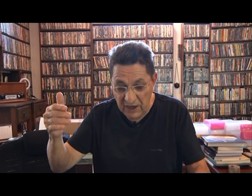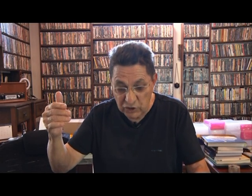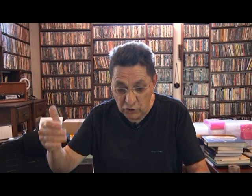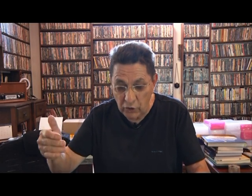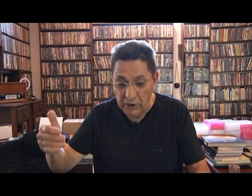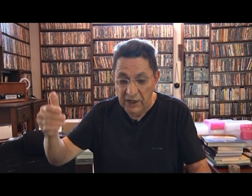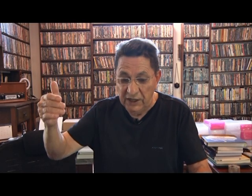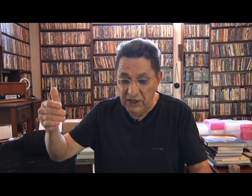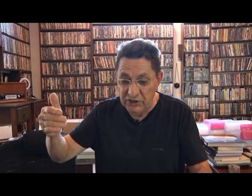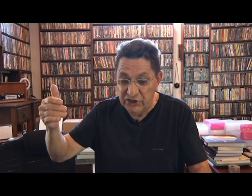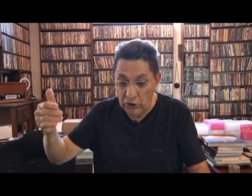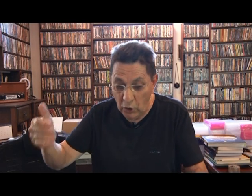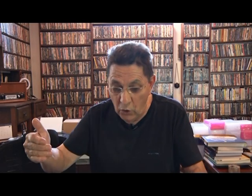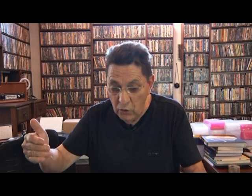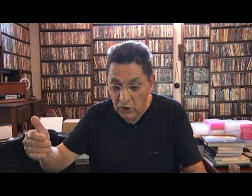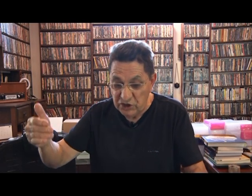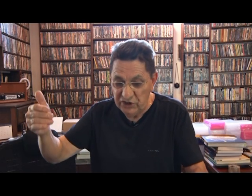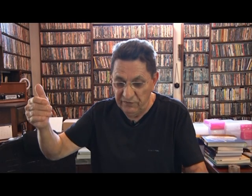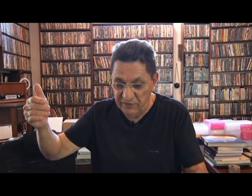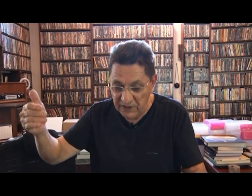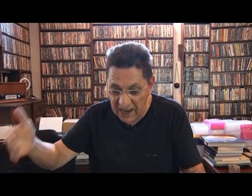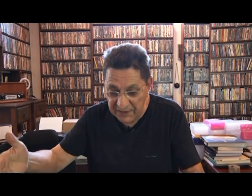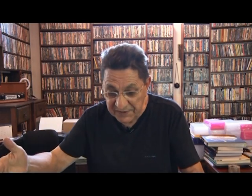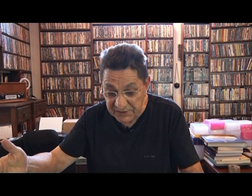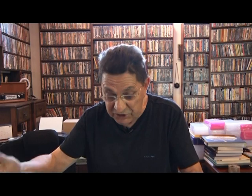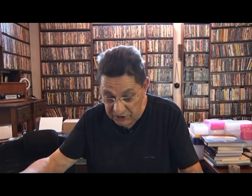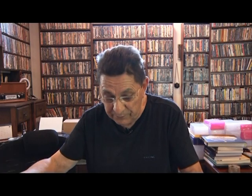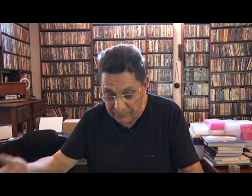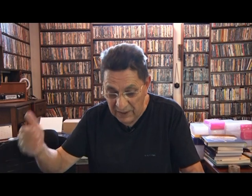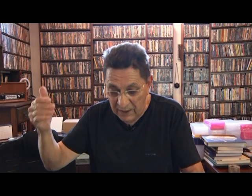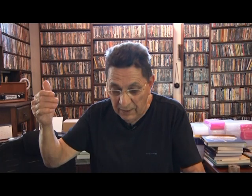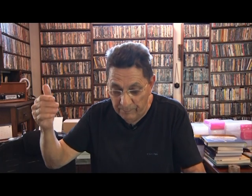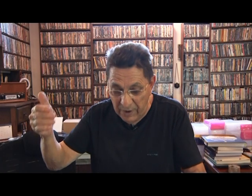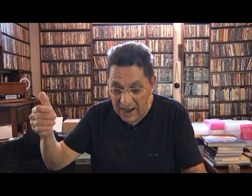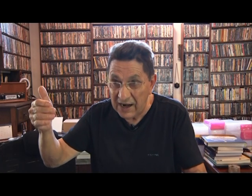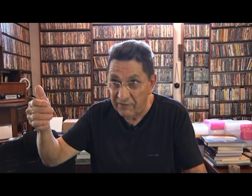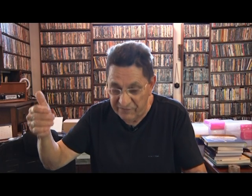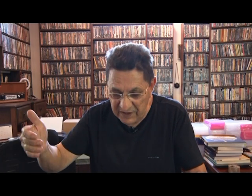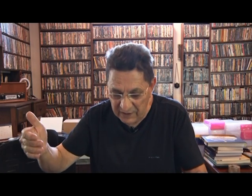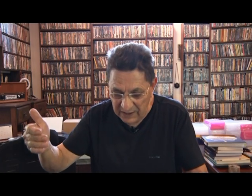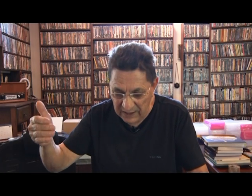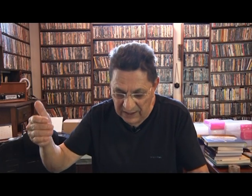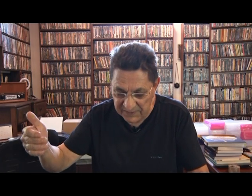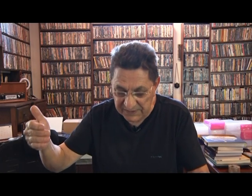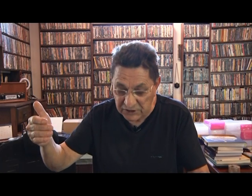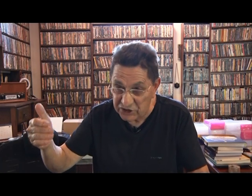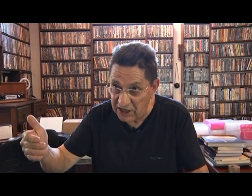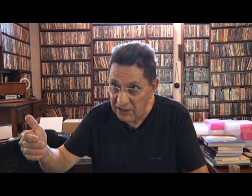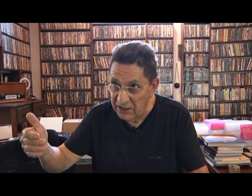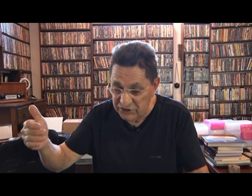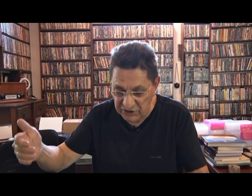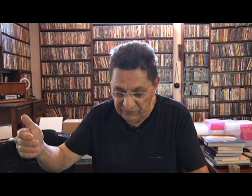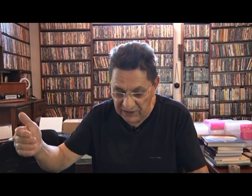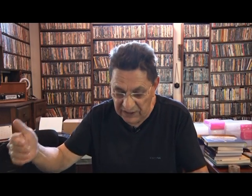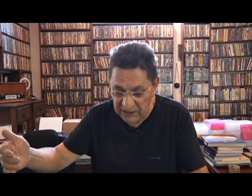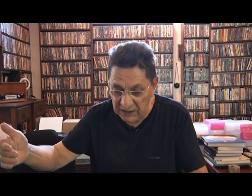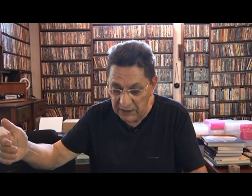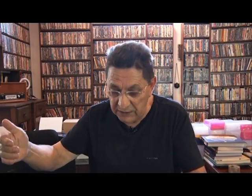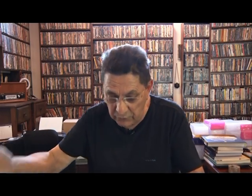ó viajor que de longe vieste para ver esta